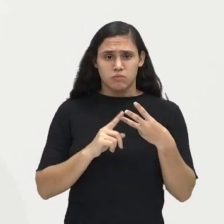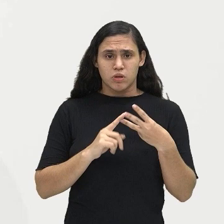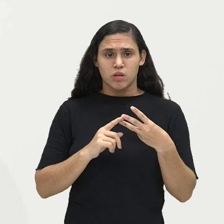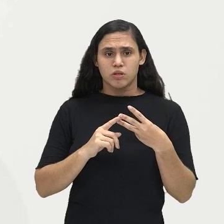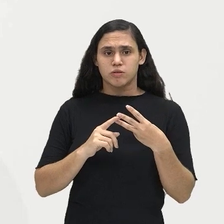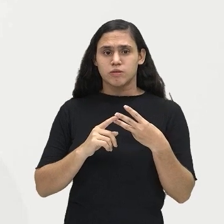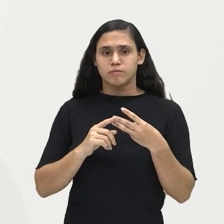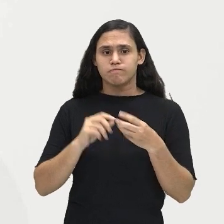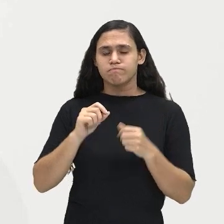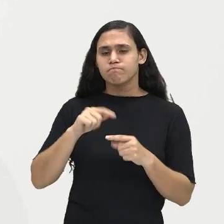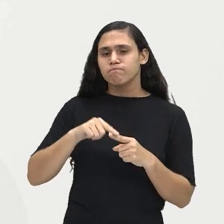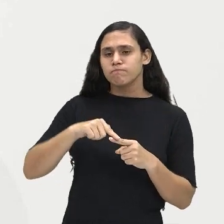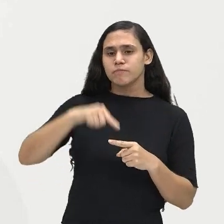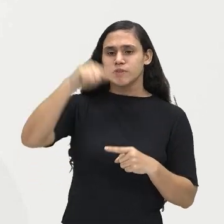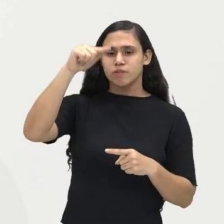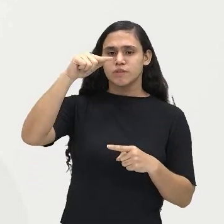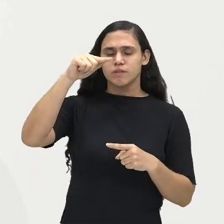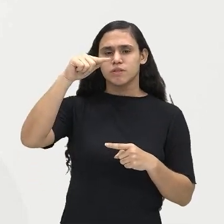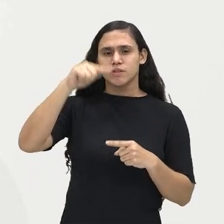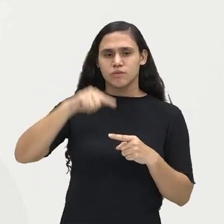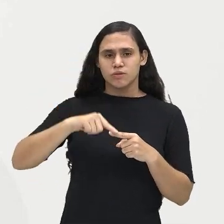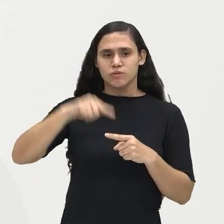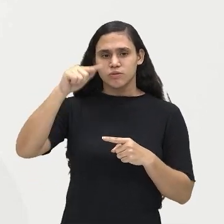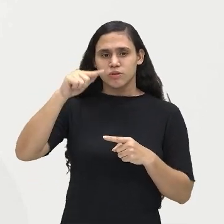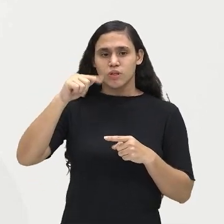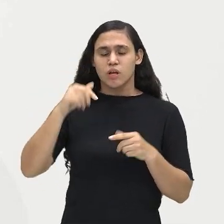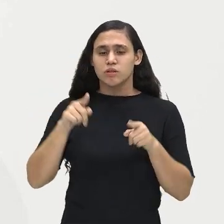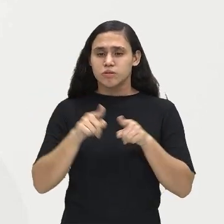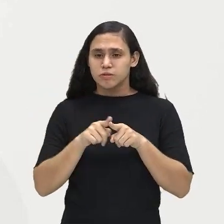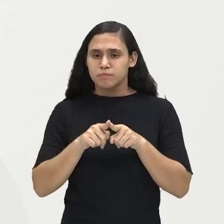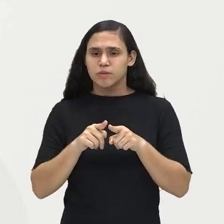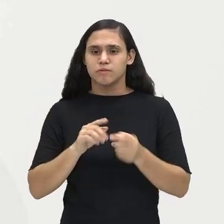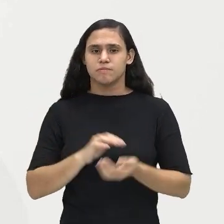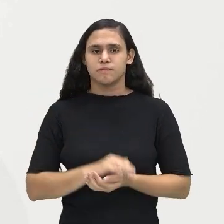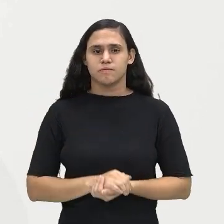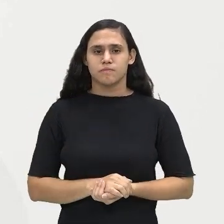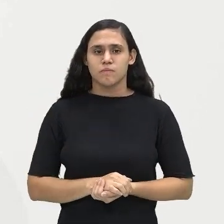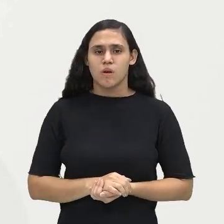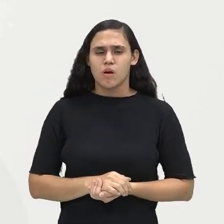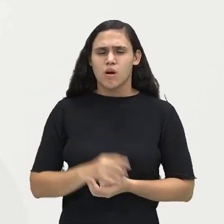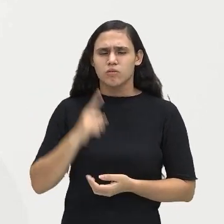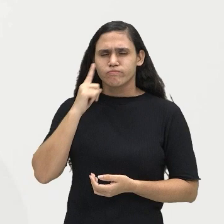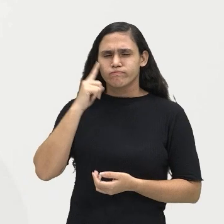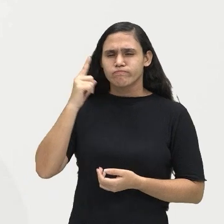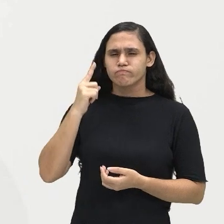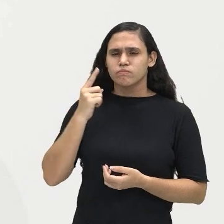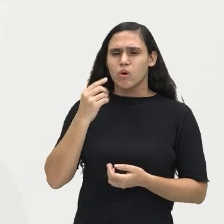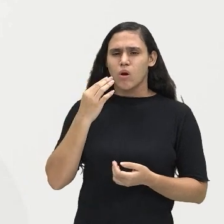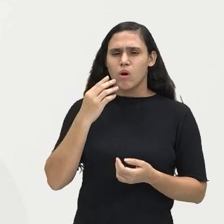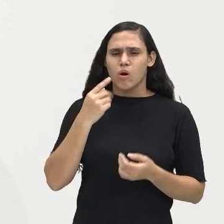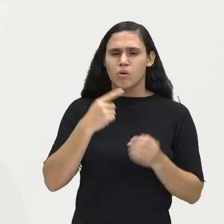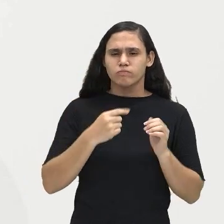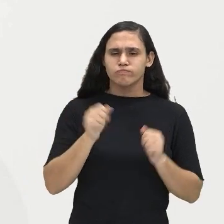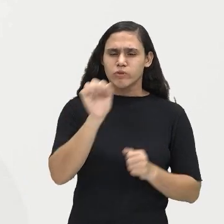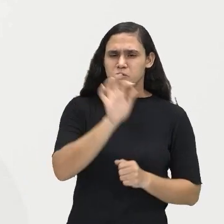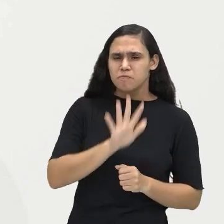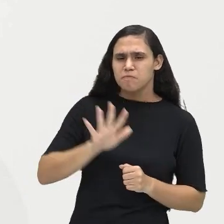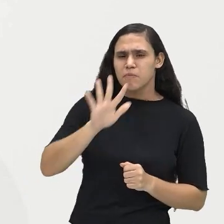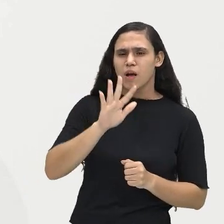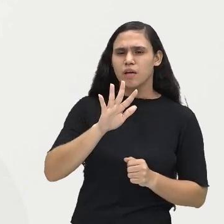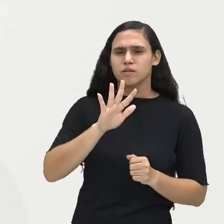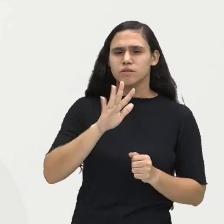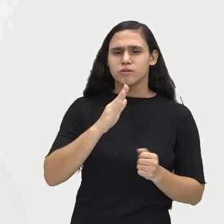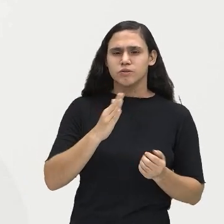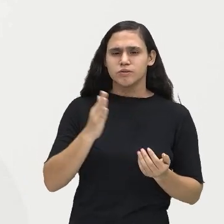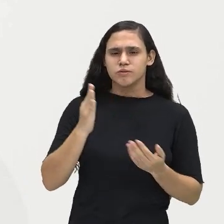medidas de altitudes. Medidas de altitude. A gente trouxe aqui a ideia de um submarino, né, abaixo do nível do mar.